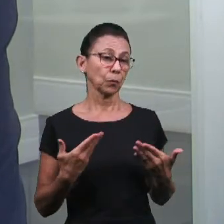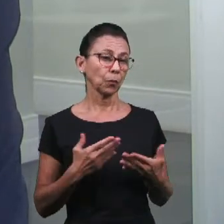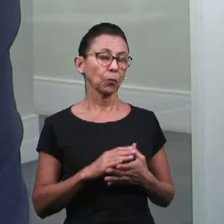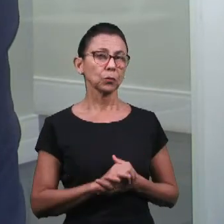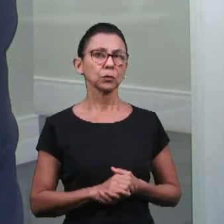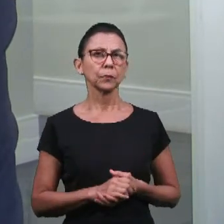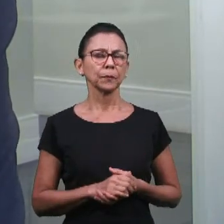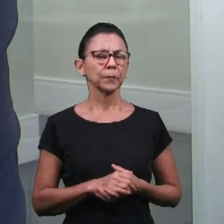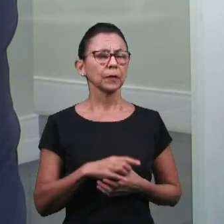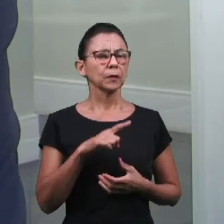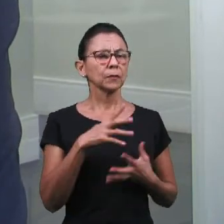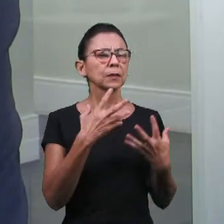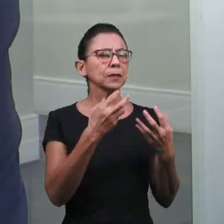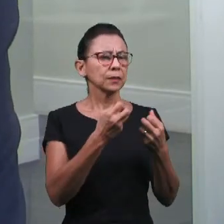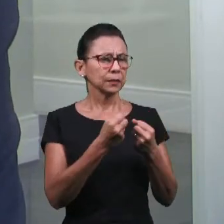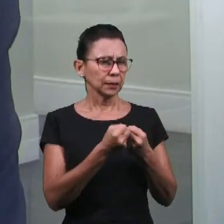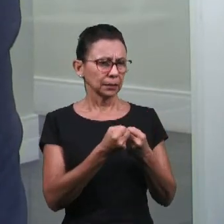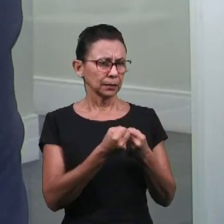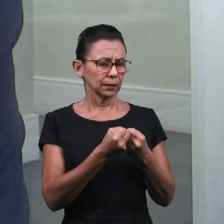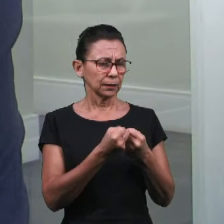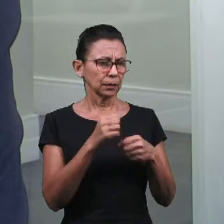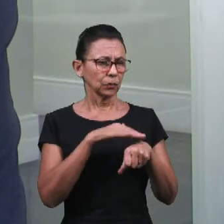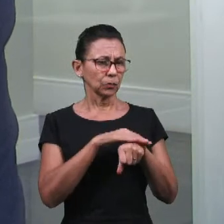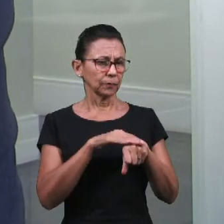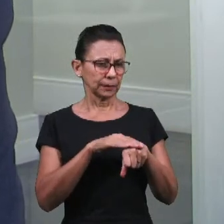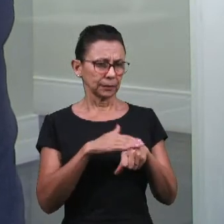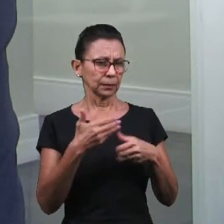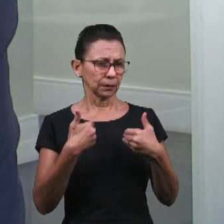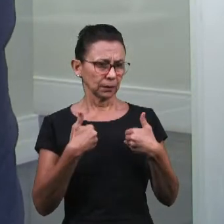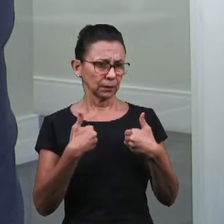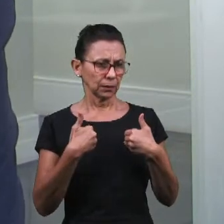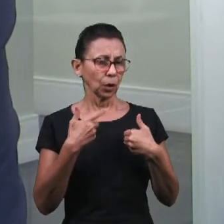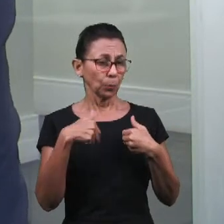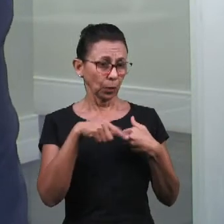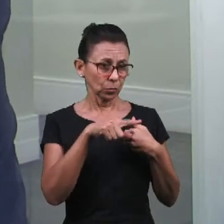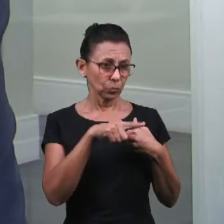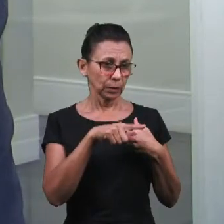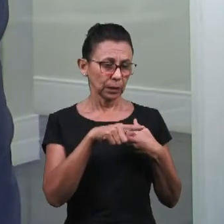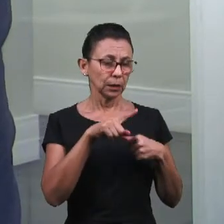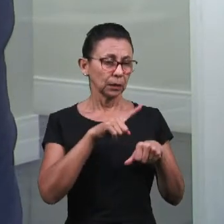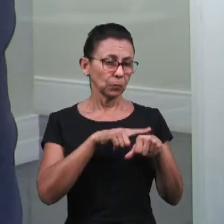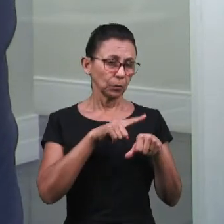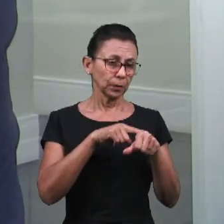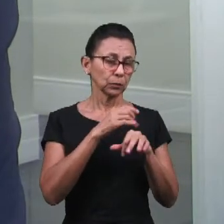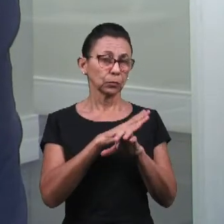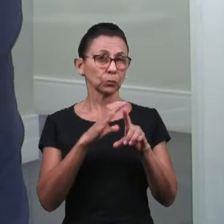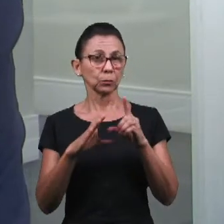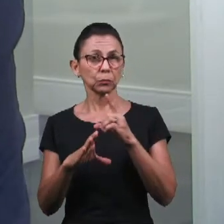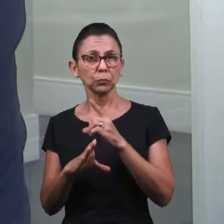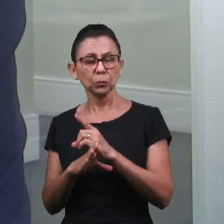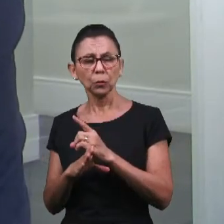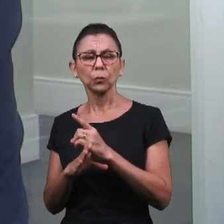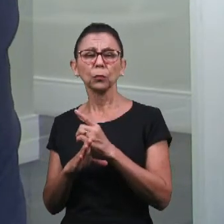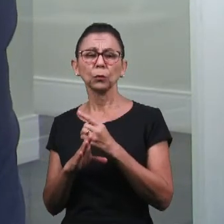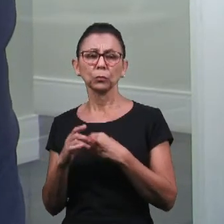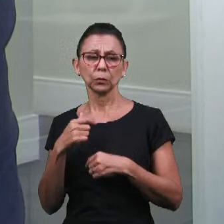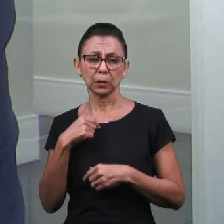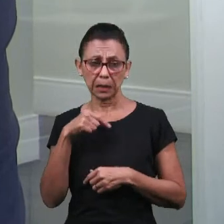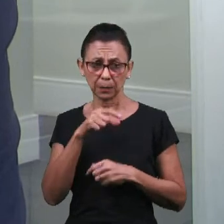aceitaria conversar com o pastor? Eu posso ir aí na hora do culto, então estou indo para o culto agora, se a